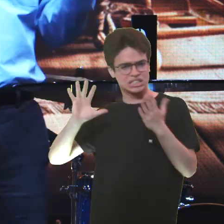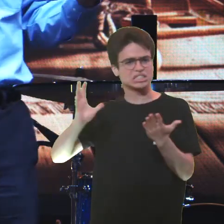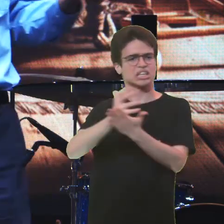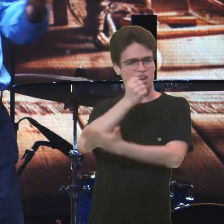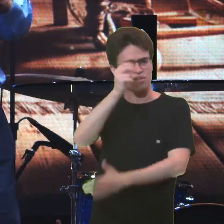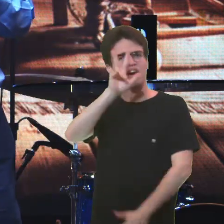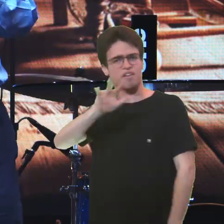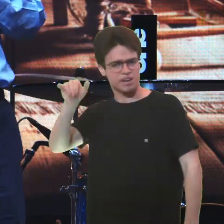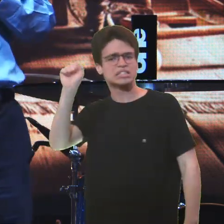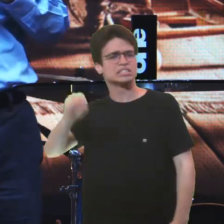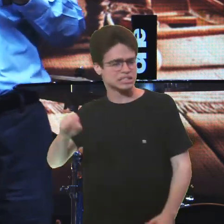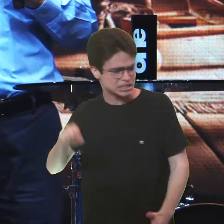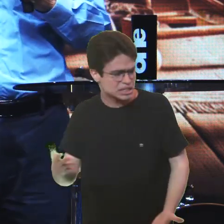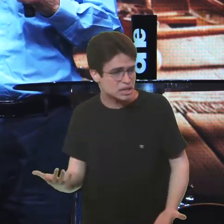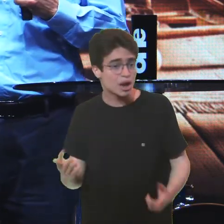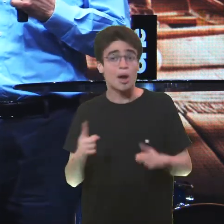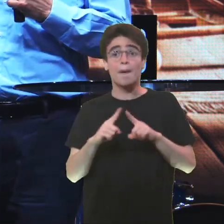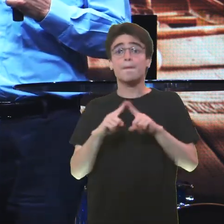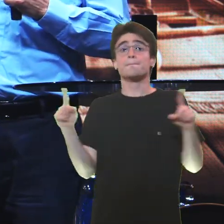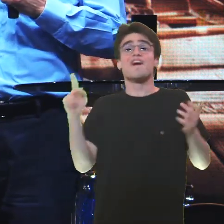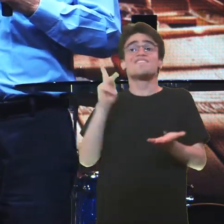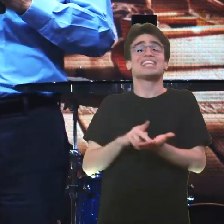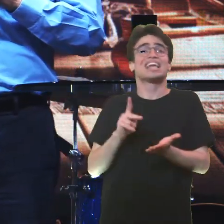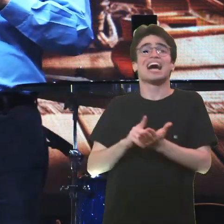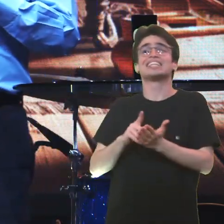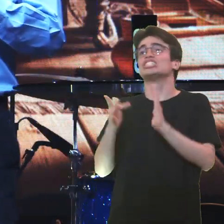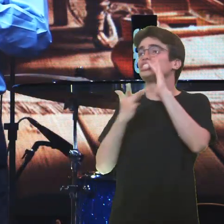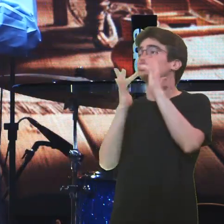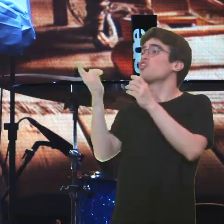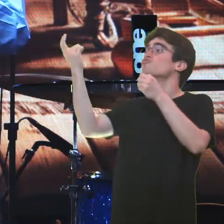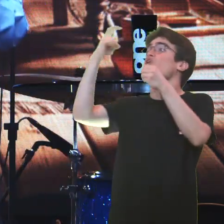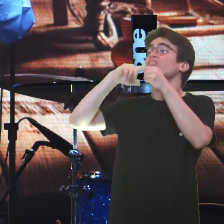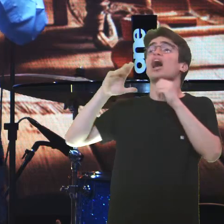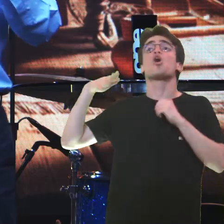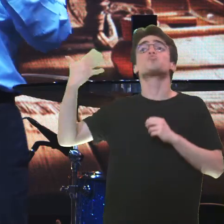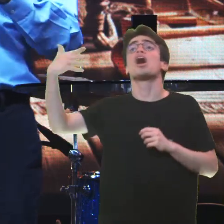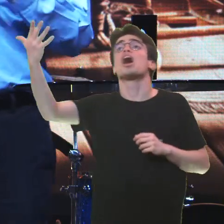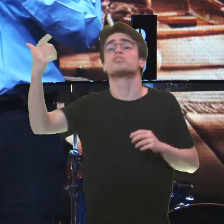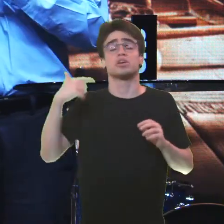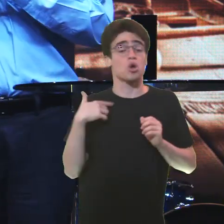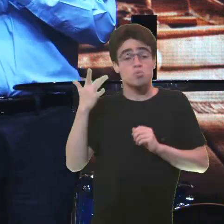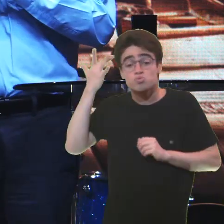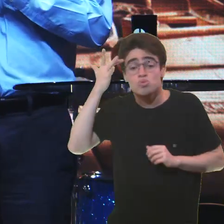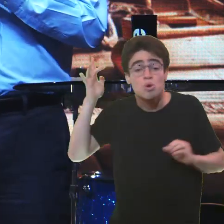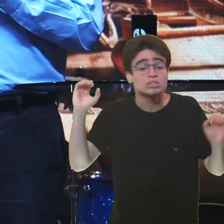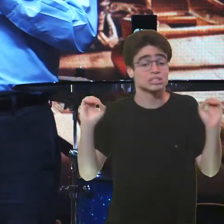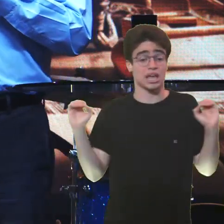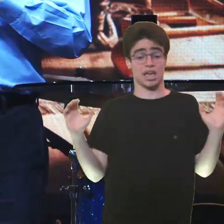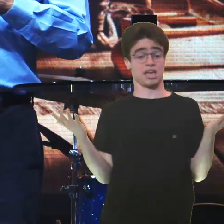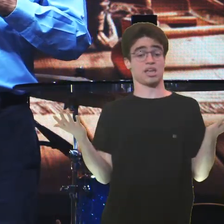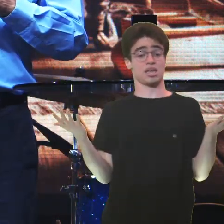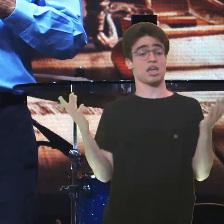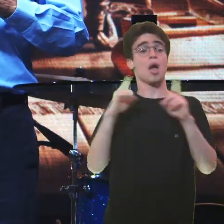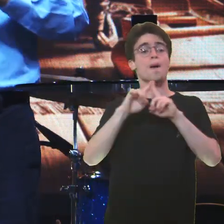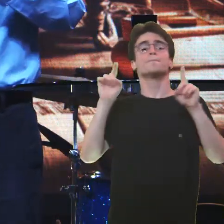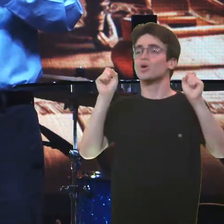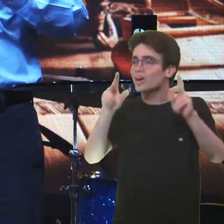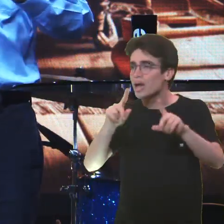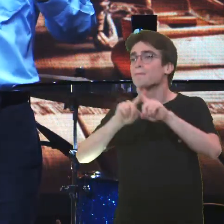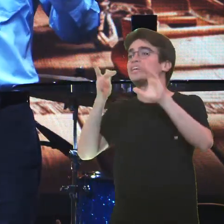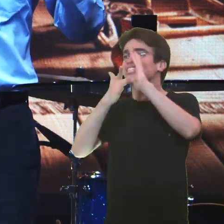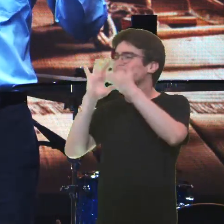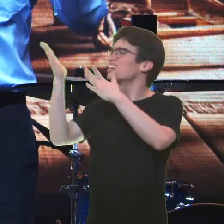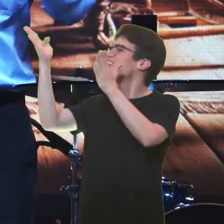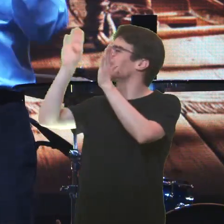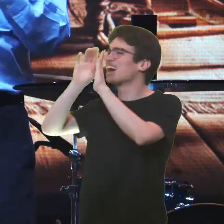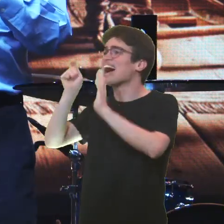no sabemos cuándo Mas na Él realidade volverá. nós não sabemos quando ele voltará. Pero mientras no vuelve, Mas enquanto ele não vem, nosotros